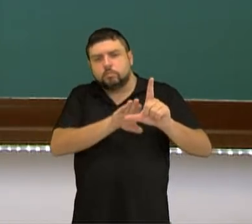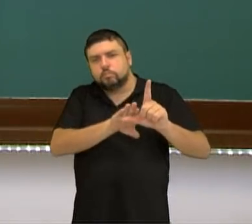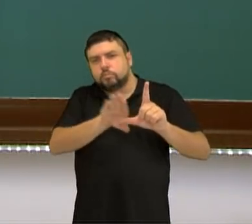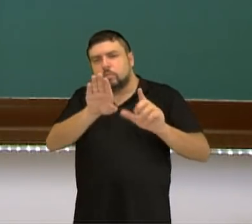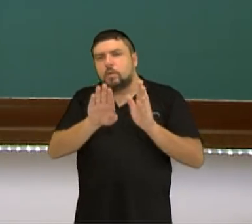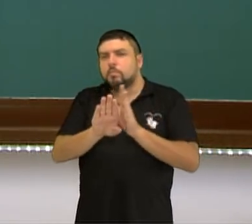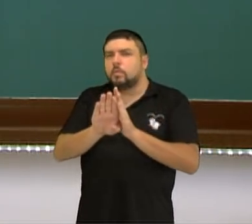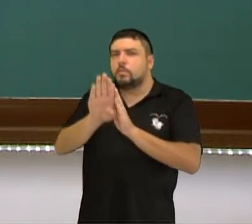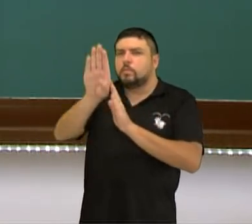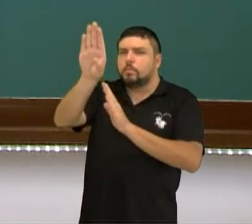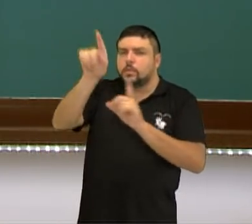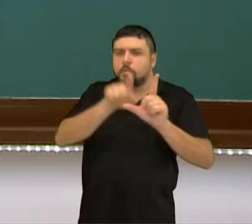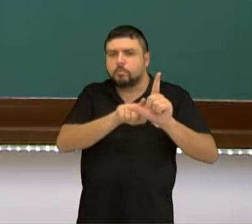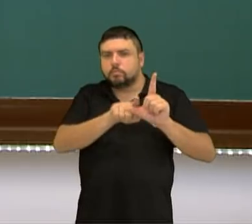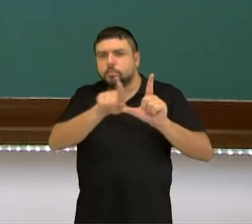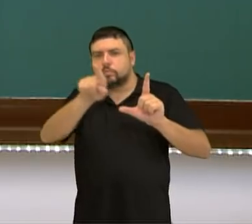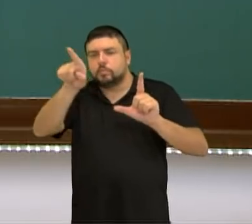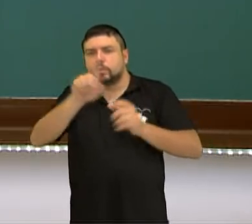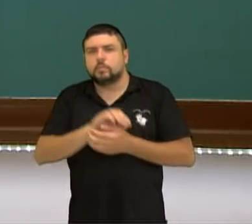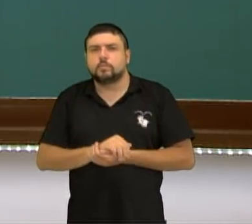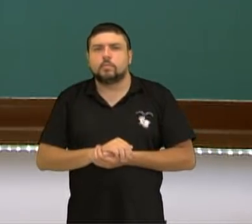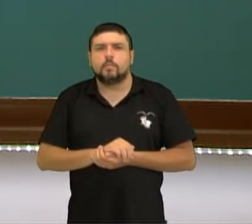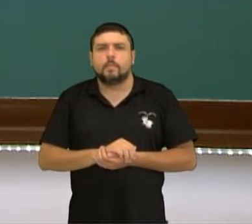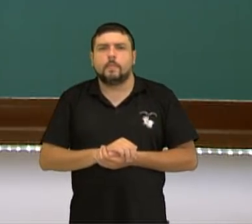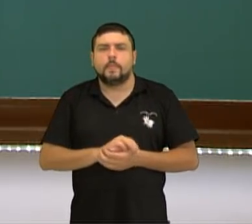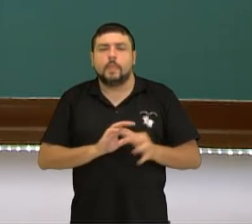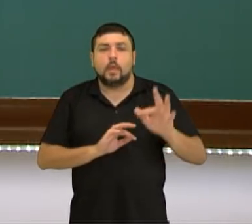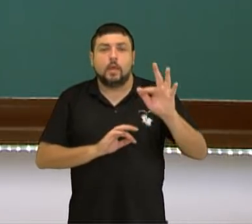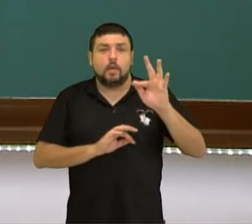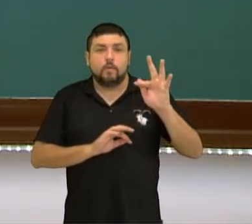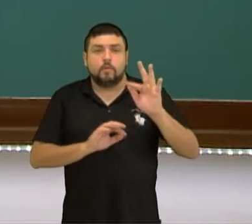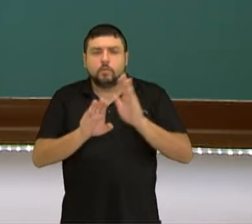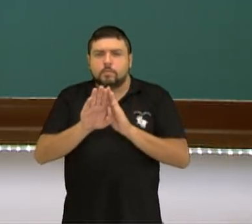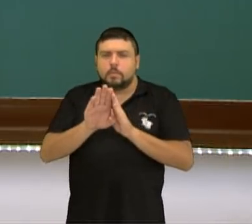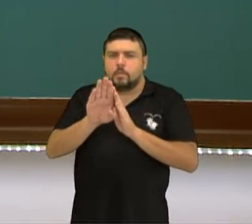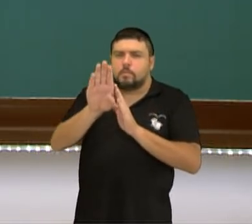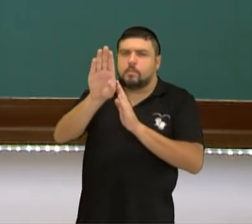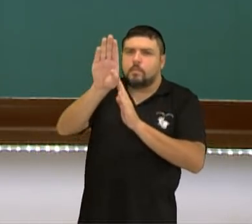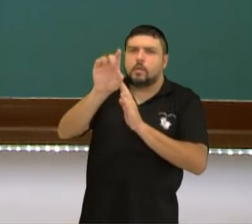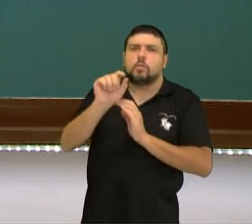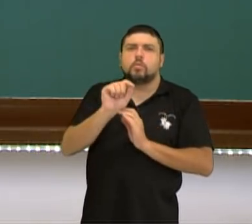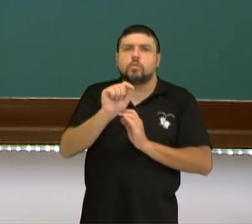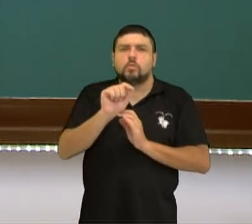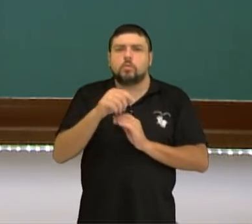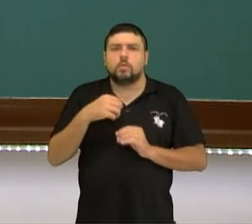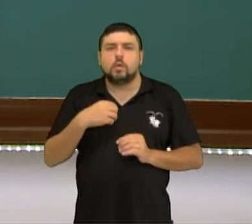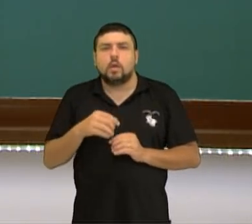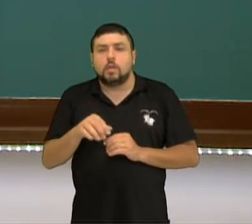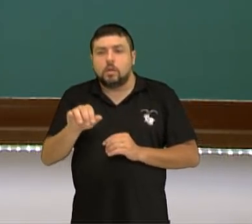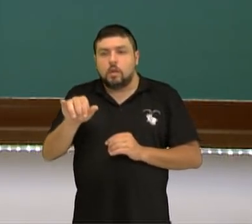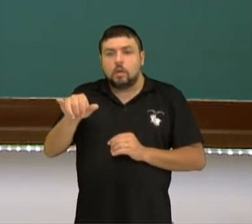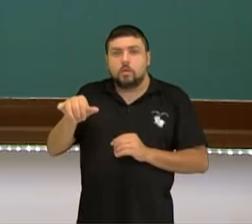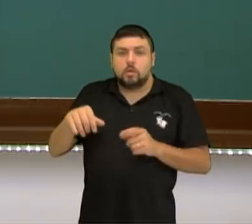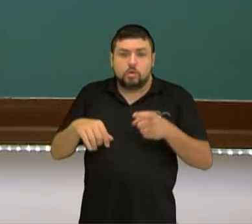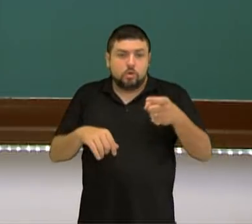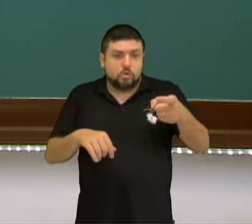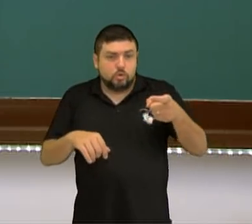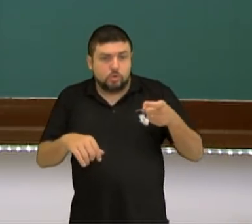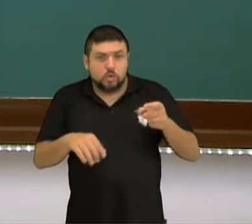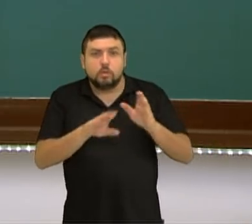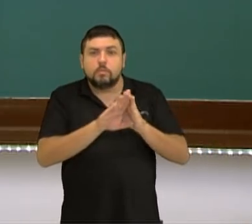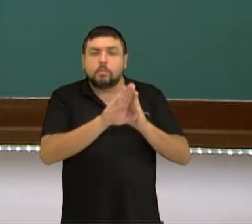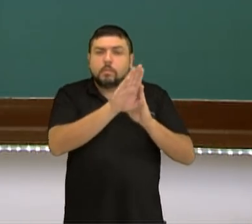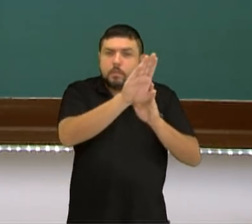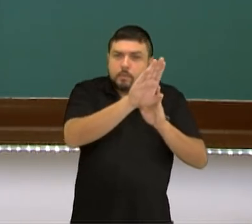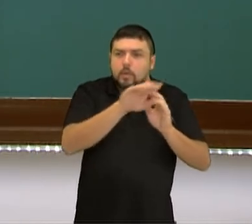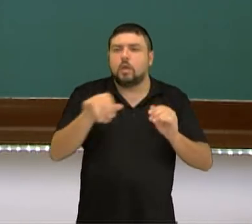função crescente é aquela em que y, lá da tabela, aumenta toda vez que x é aumentado